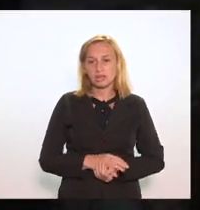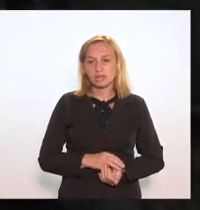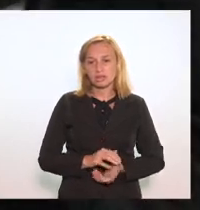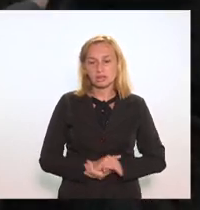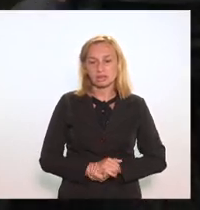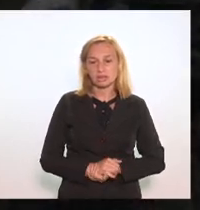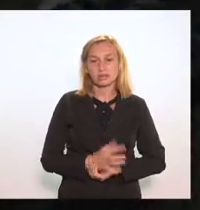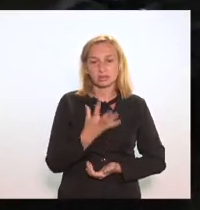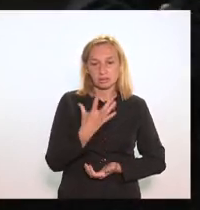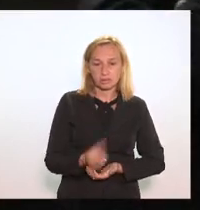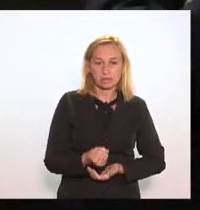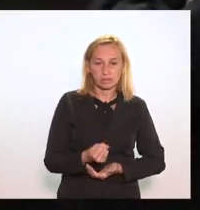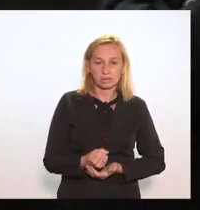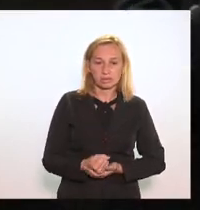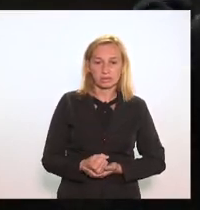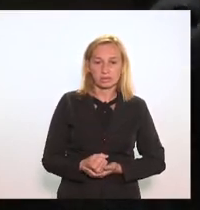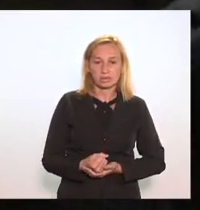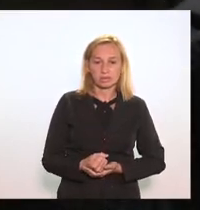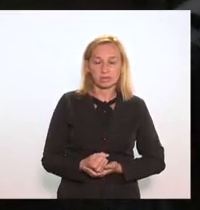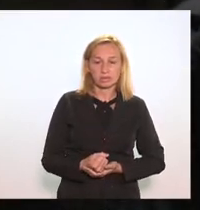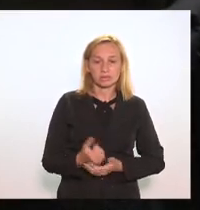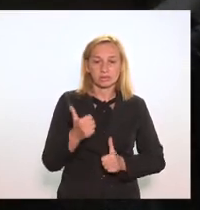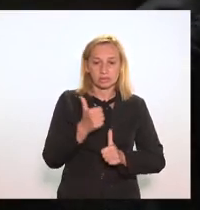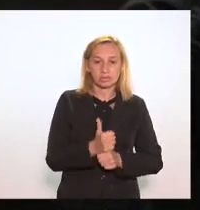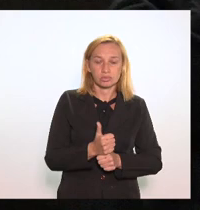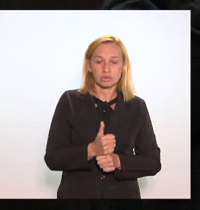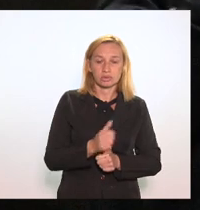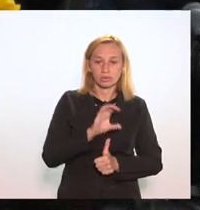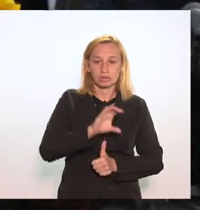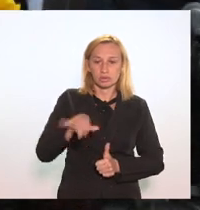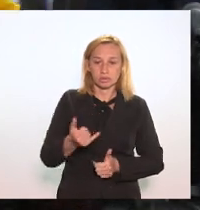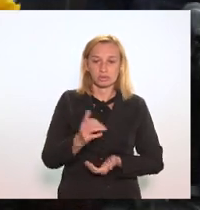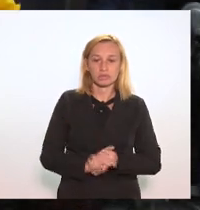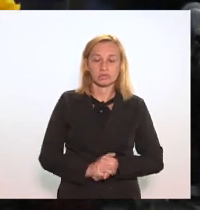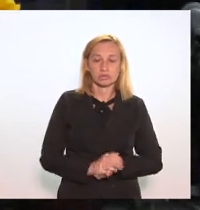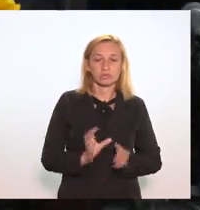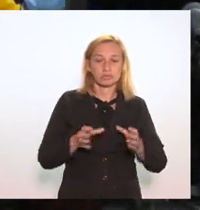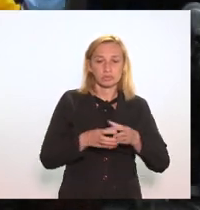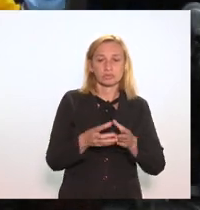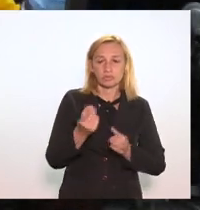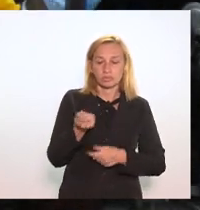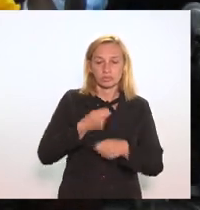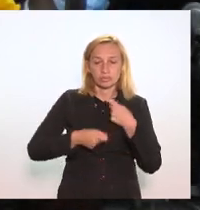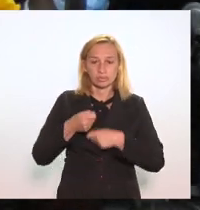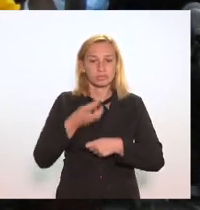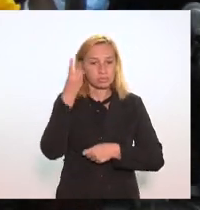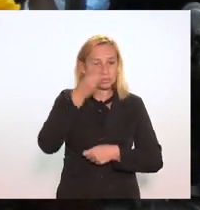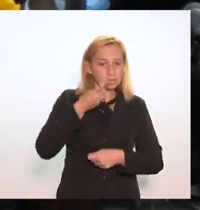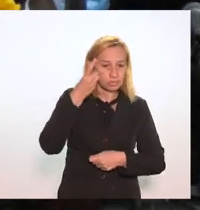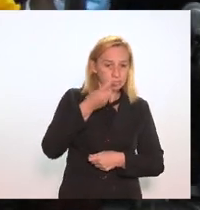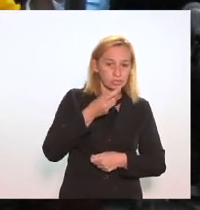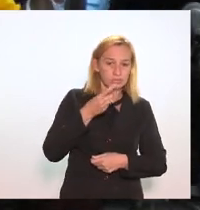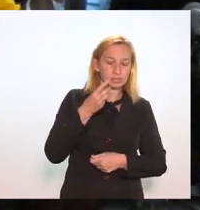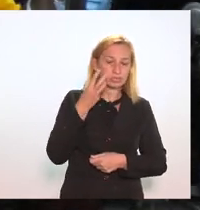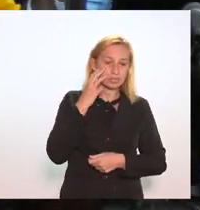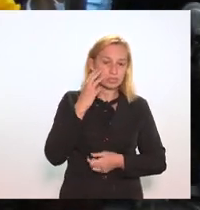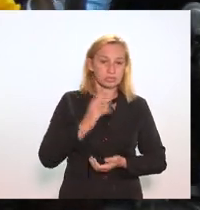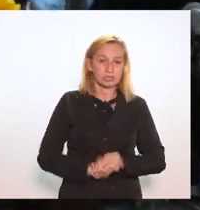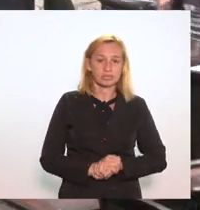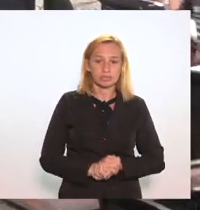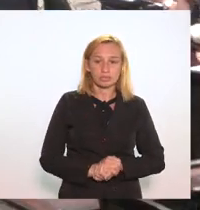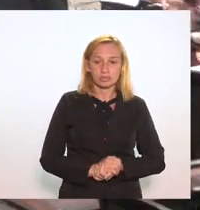o parecer favorável nos termos do substitutivo da ccj pela comissão de Economia Deputado waldeck Carneiro